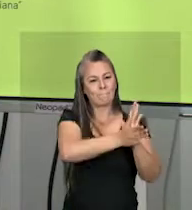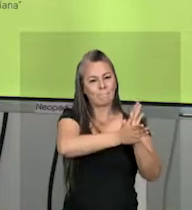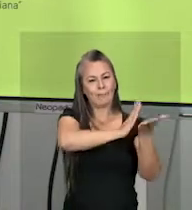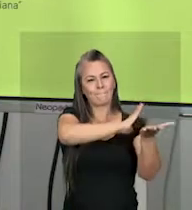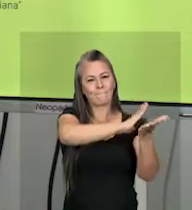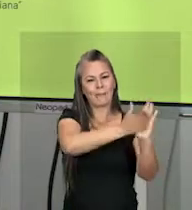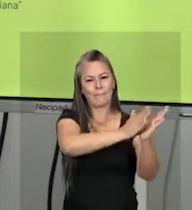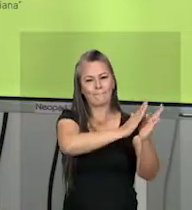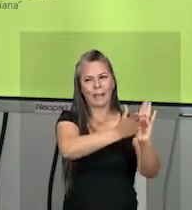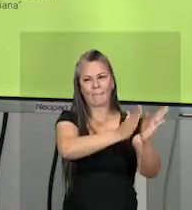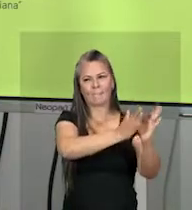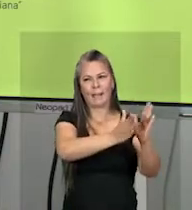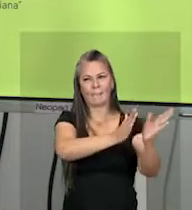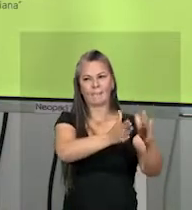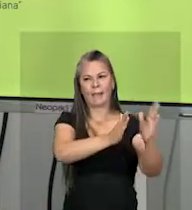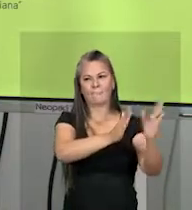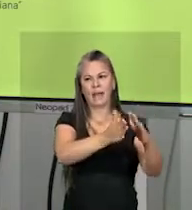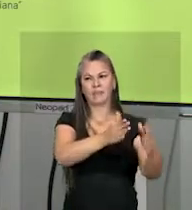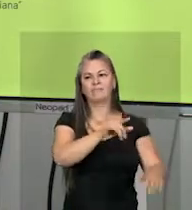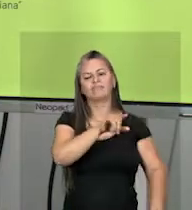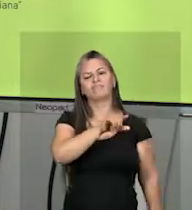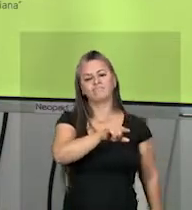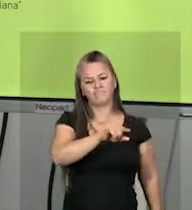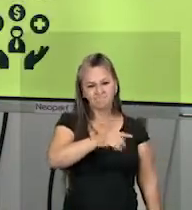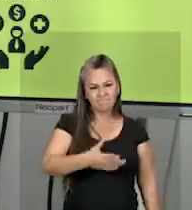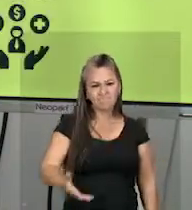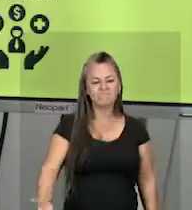no Holocausto.